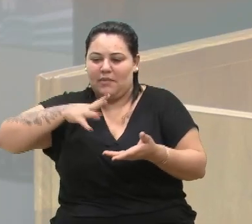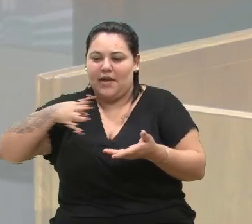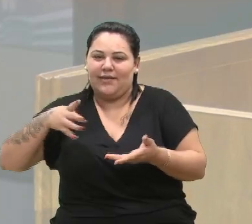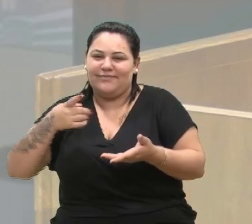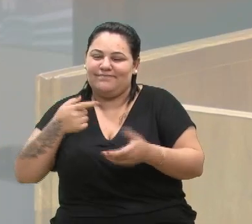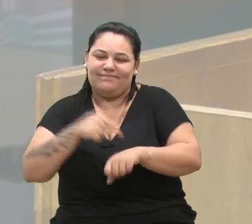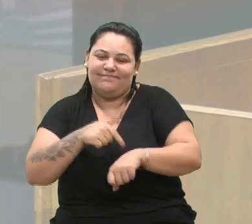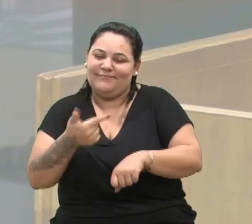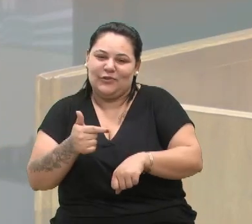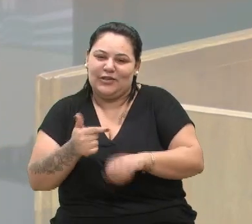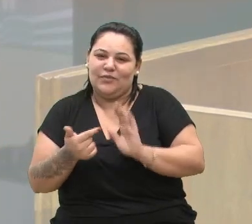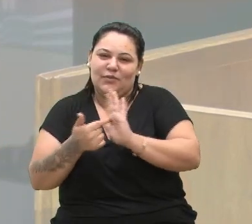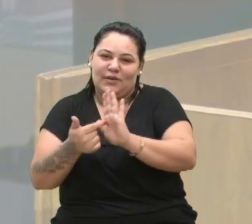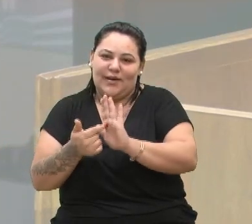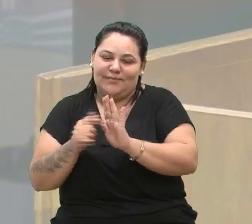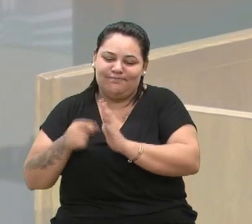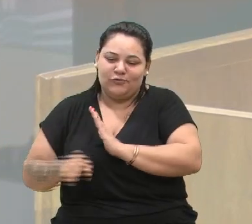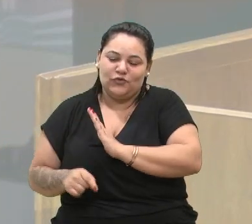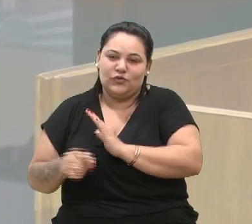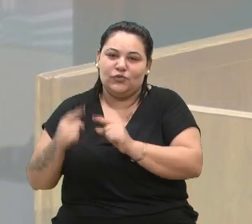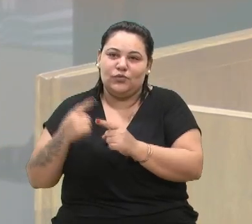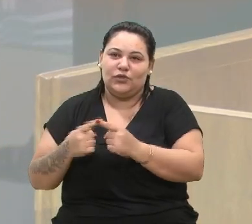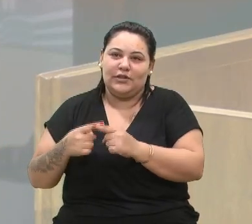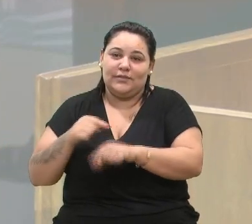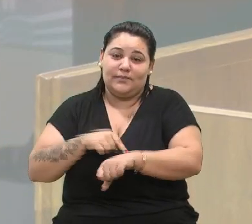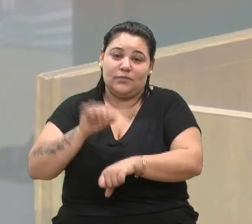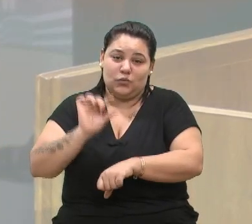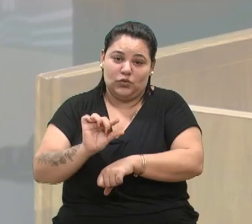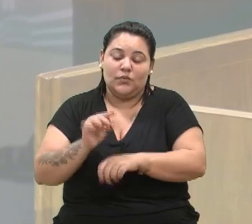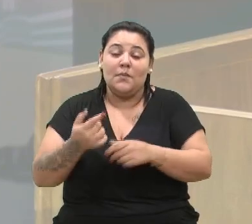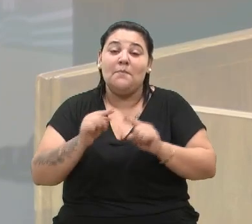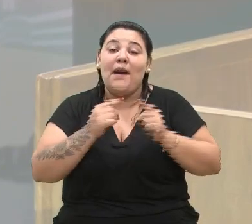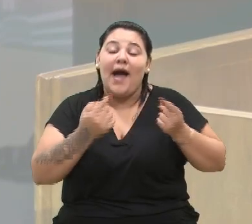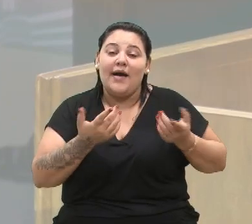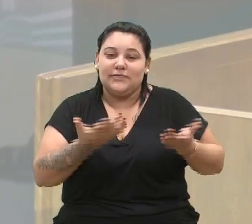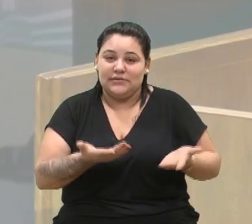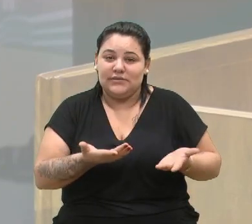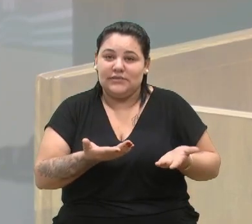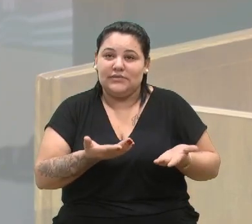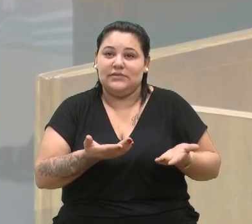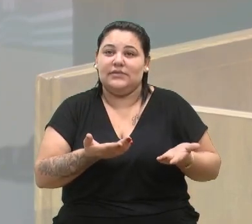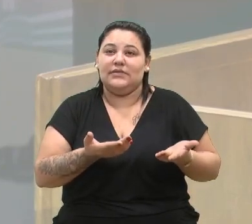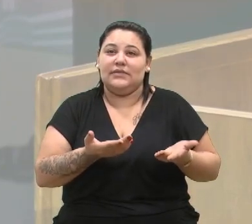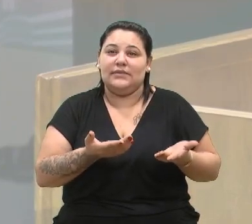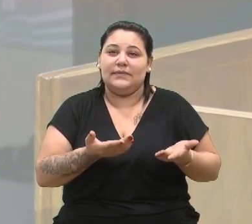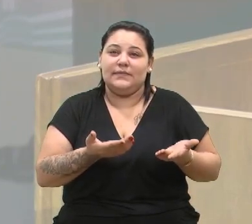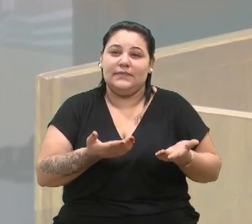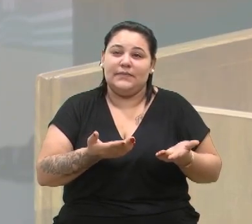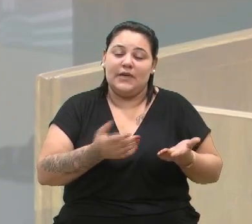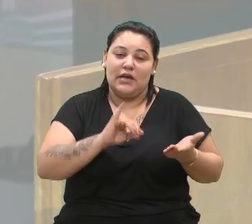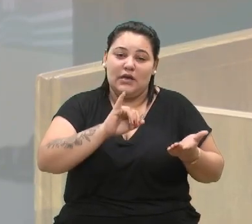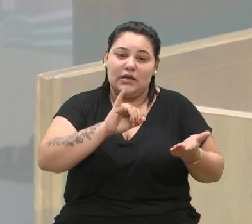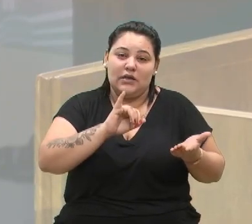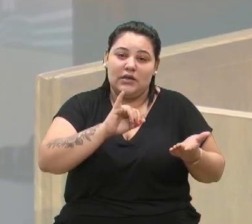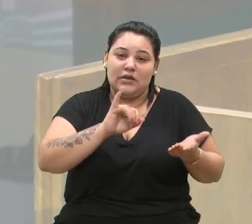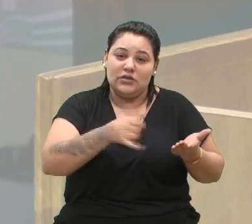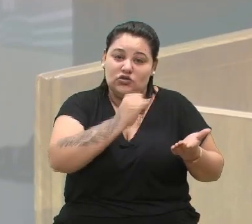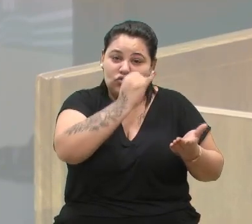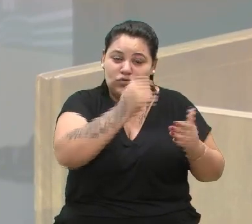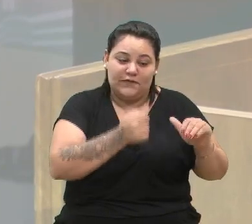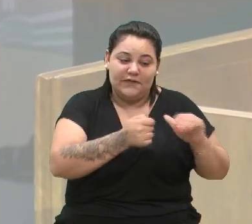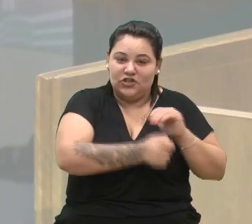tempo de esmiuçar porque eu tenho pouco tempo, mas parte deste juro